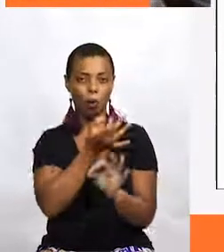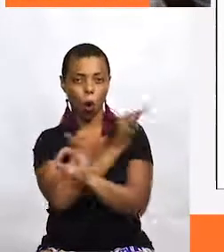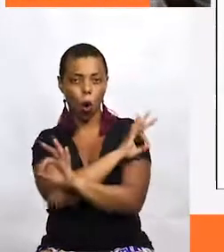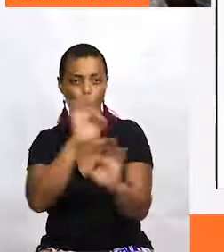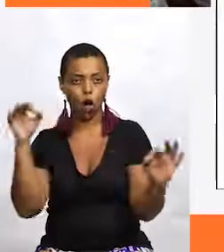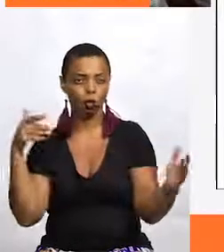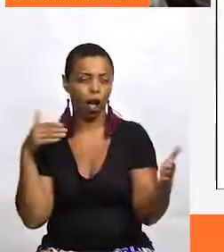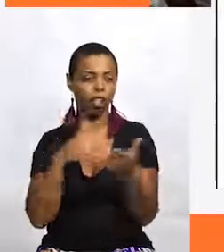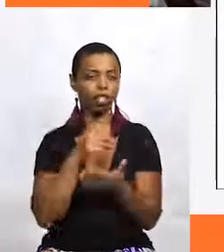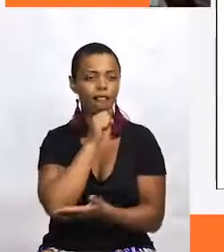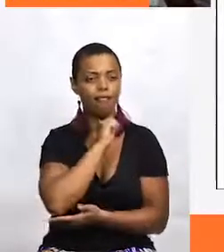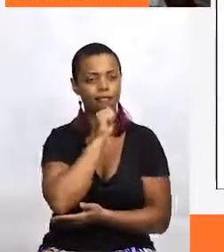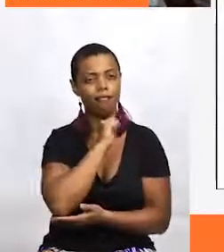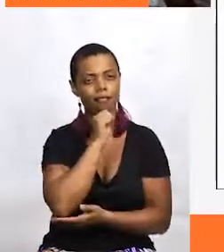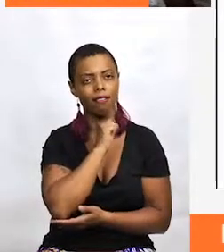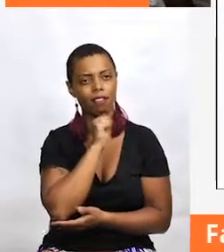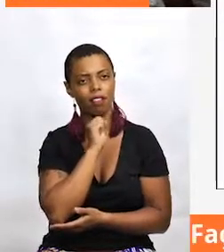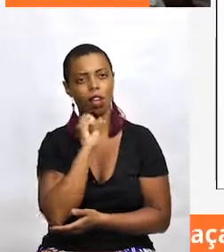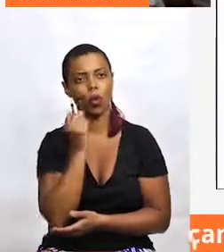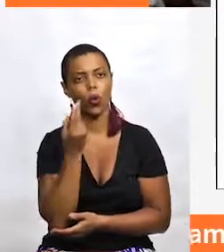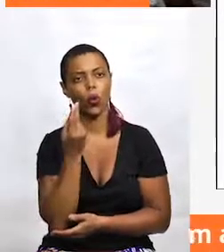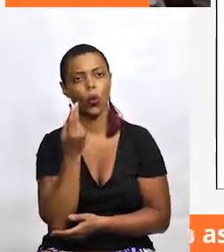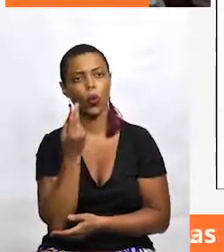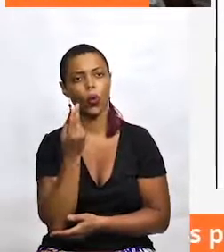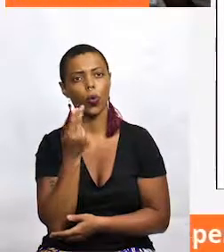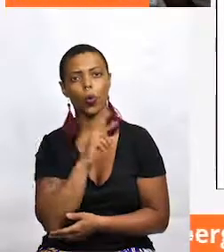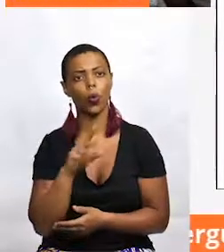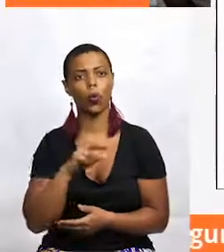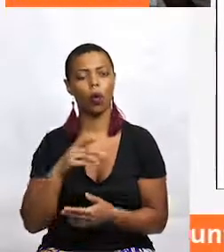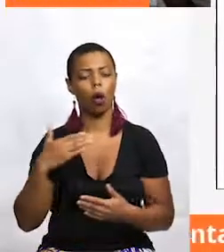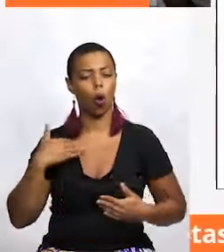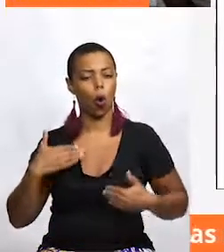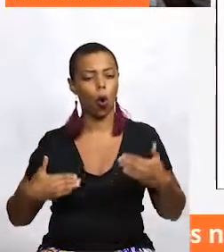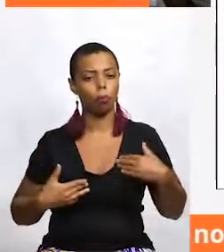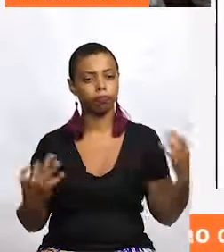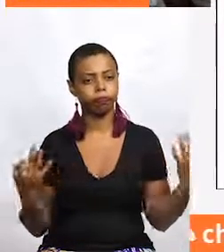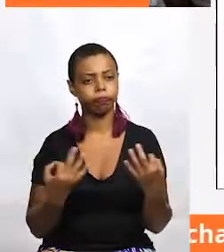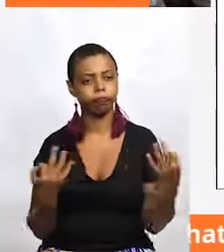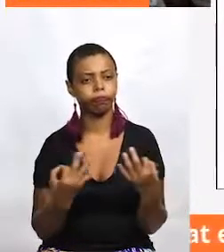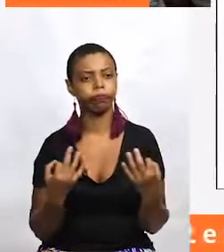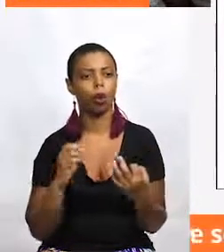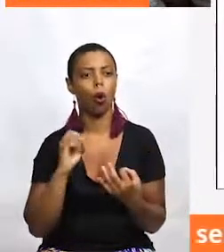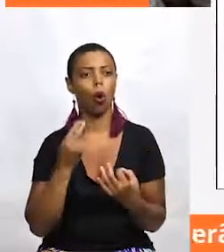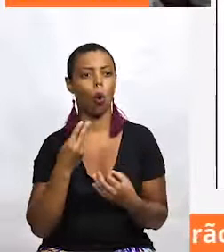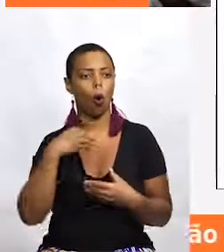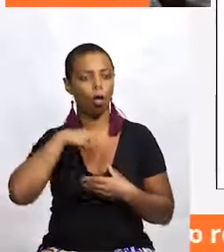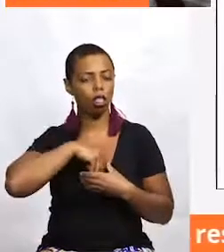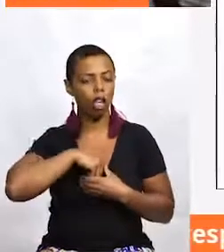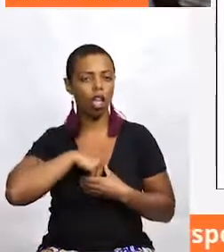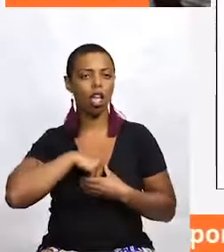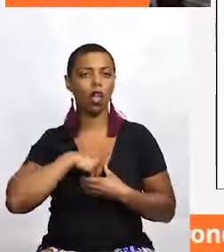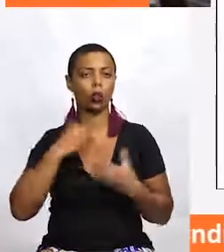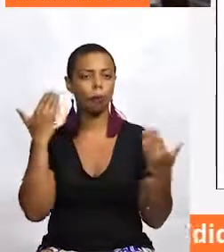nem sempre numa condição, né, física, funcional, emocional, psicológica, tão boa assim.